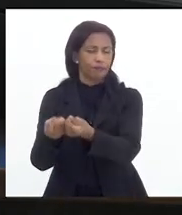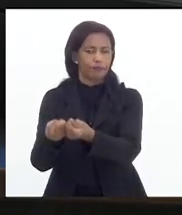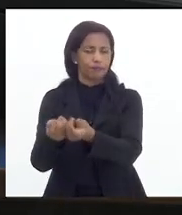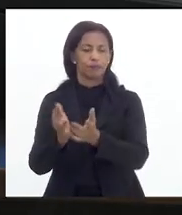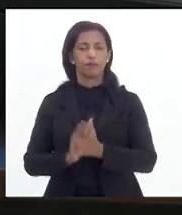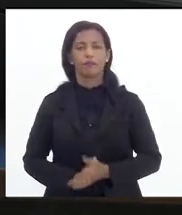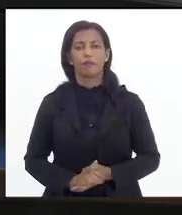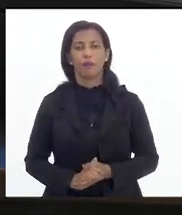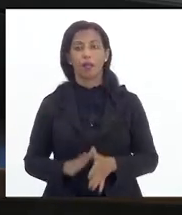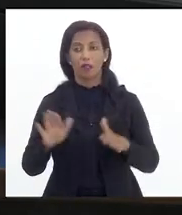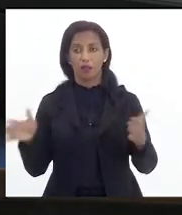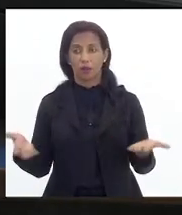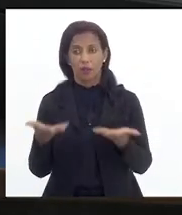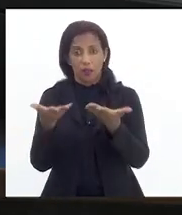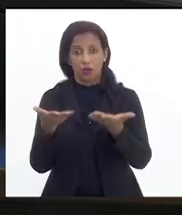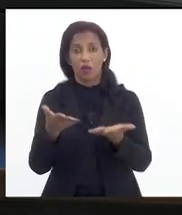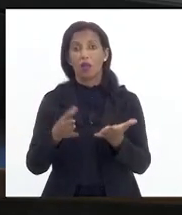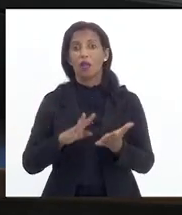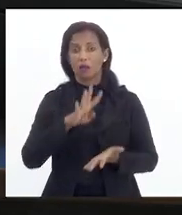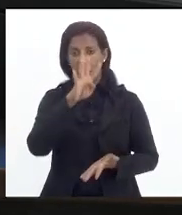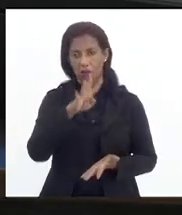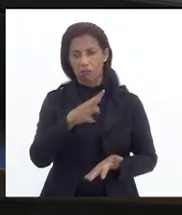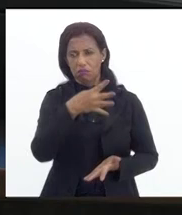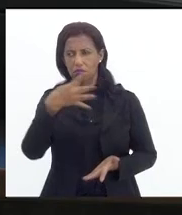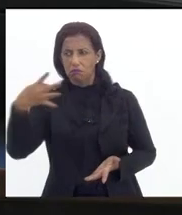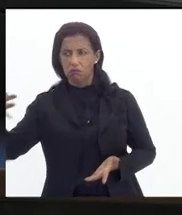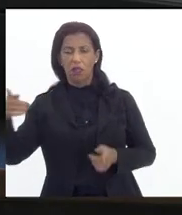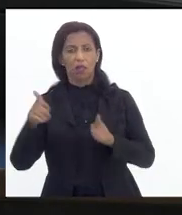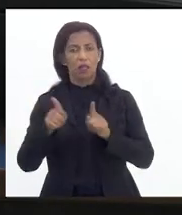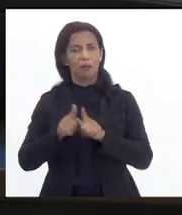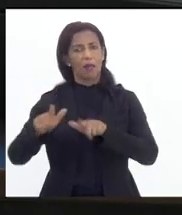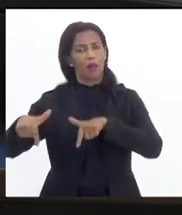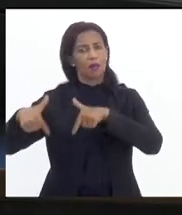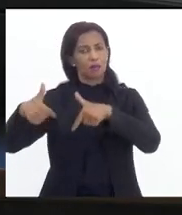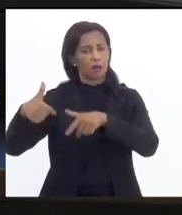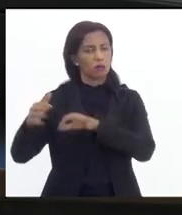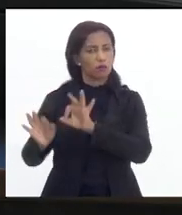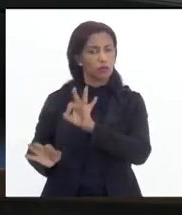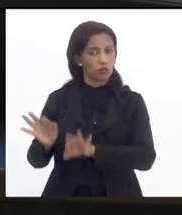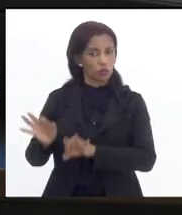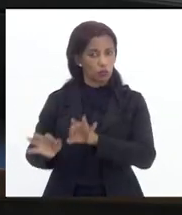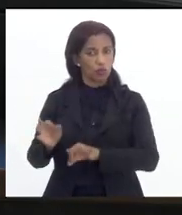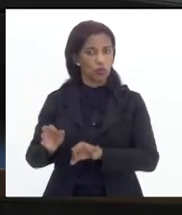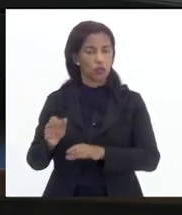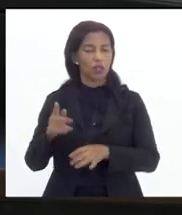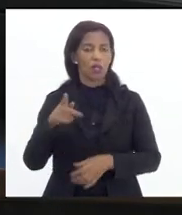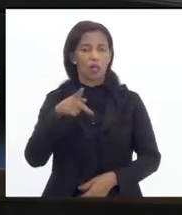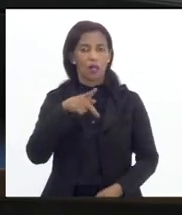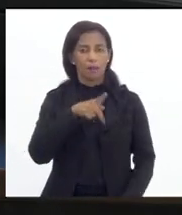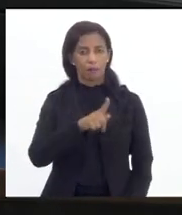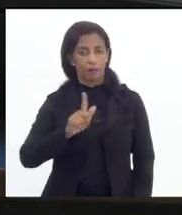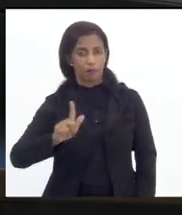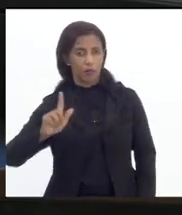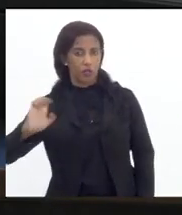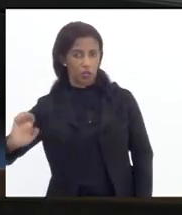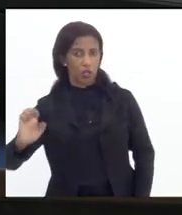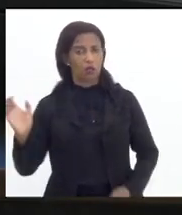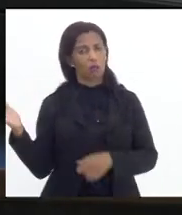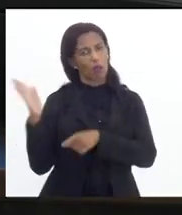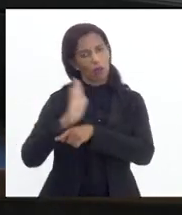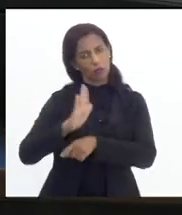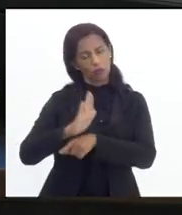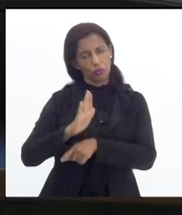basicamente é isso tem a lista de ações judiciais também isso nós a procuradoria-geral do estado é